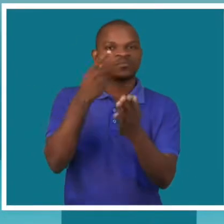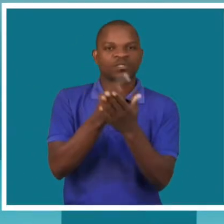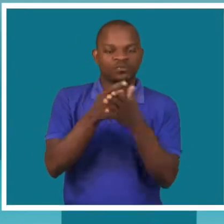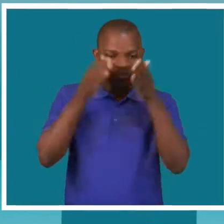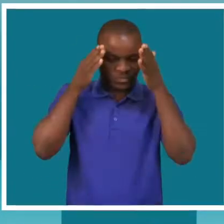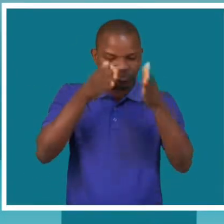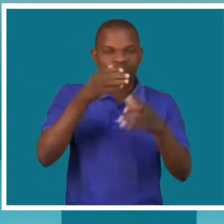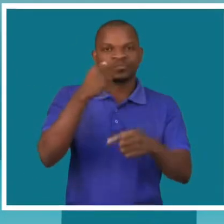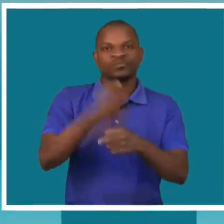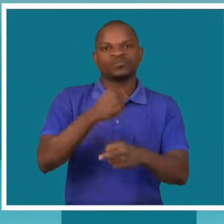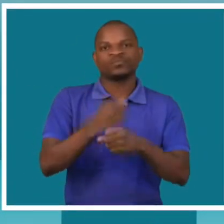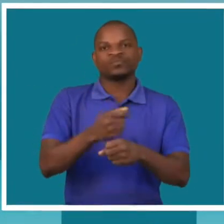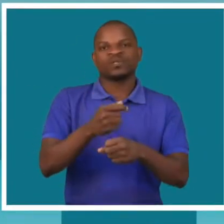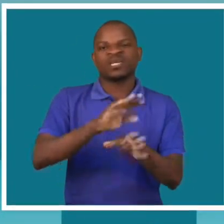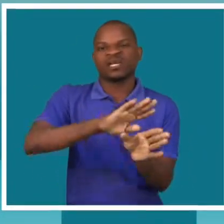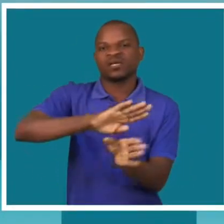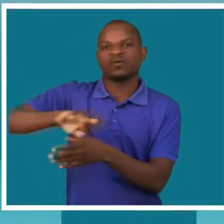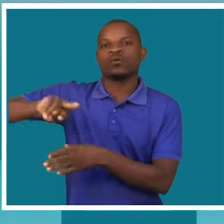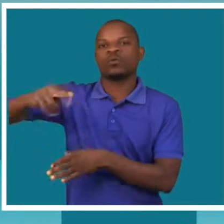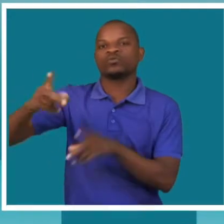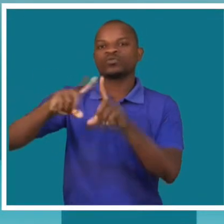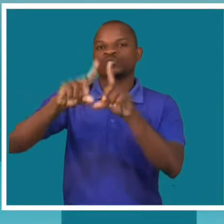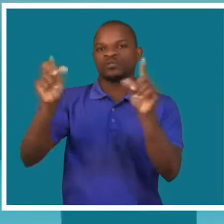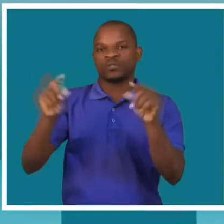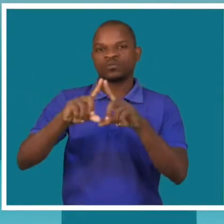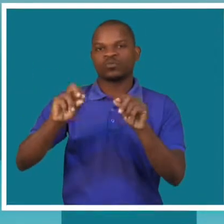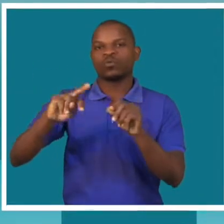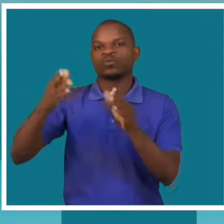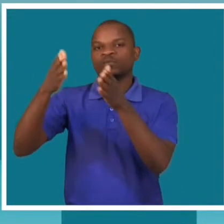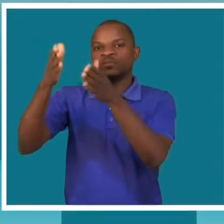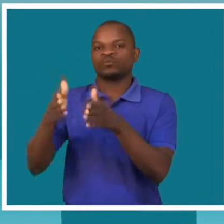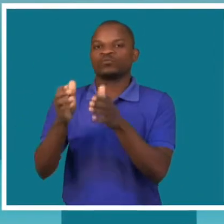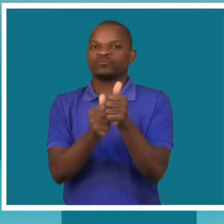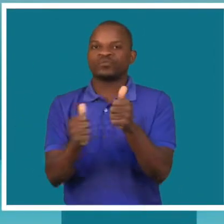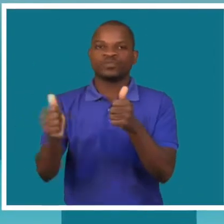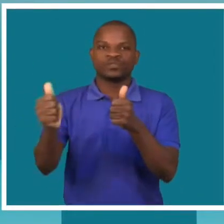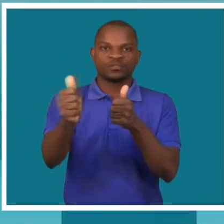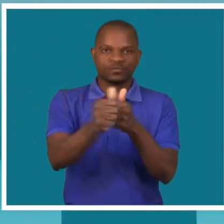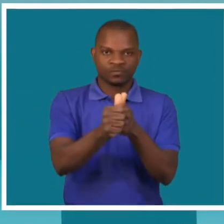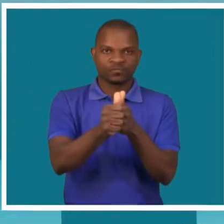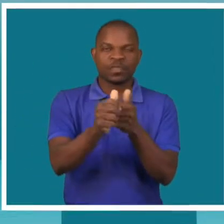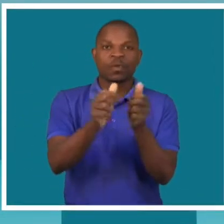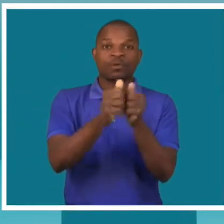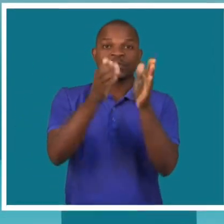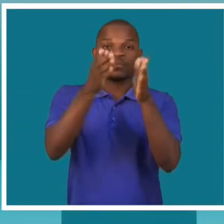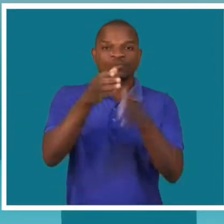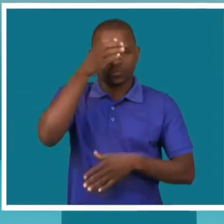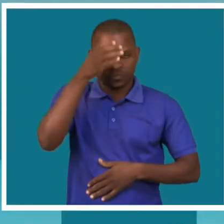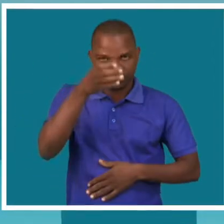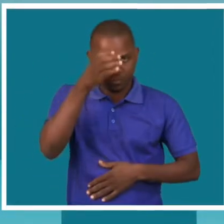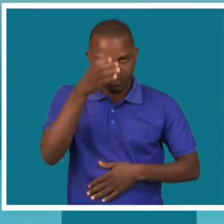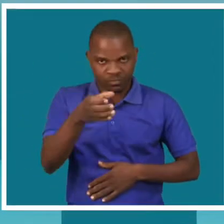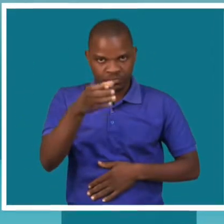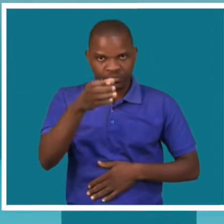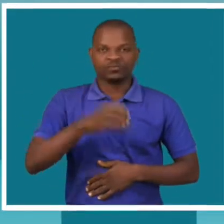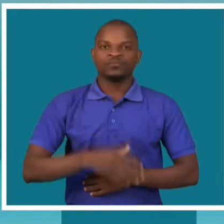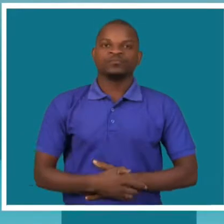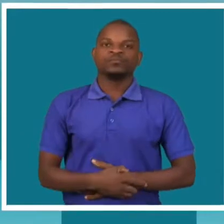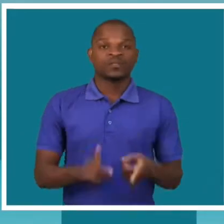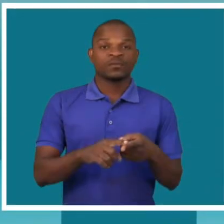objetivos tem que se concentrar mais no seu trabalho e deixar coisas alheias com certas pessoas de confiança que possam